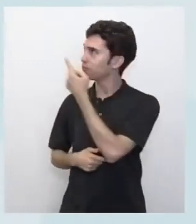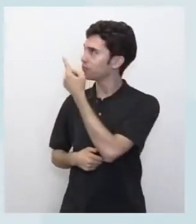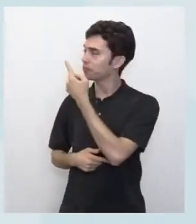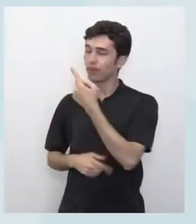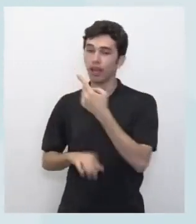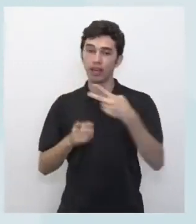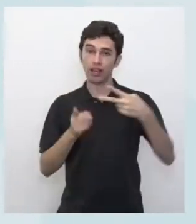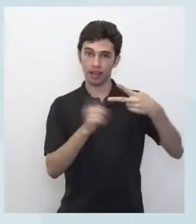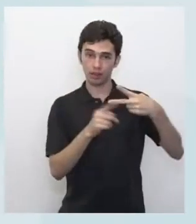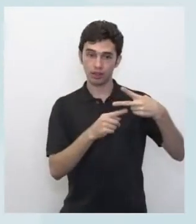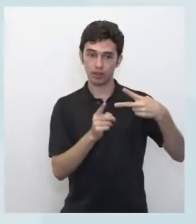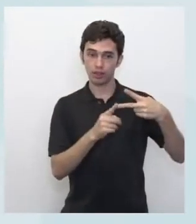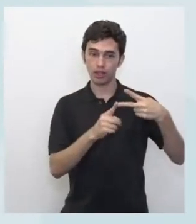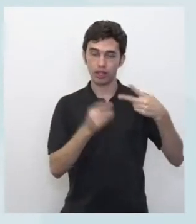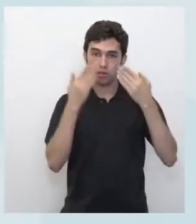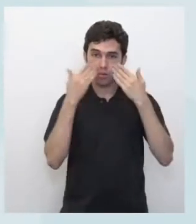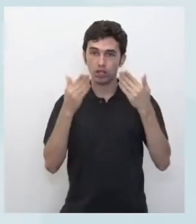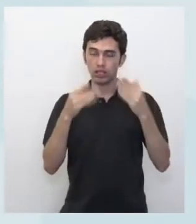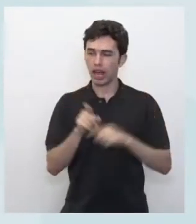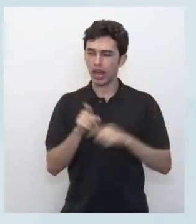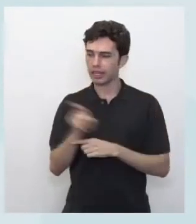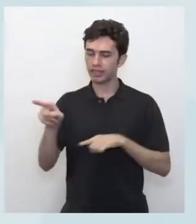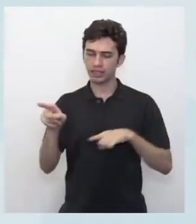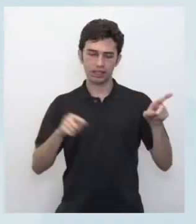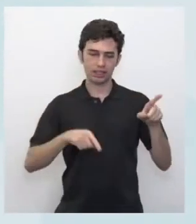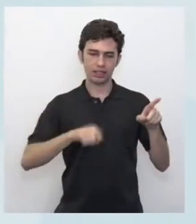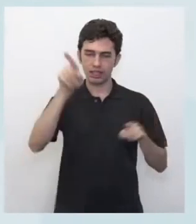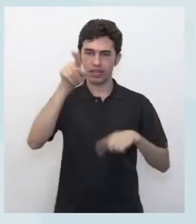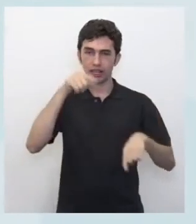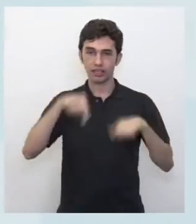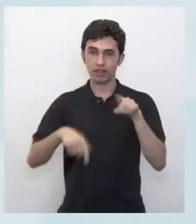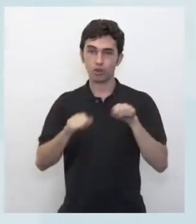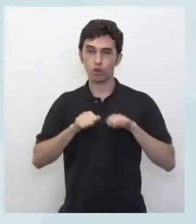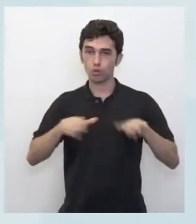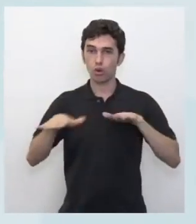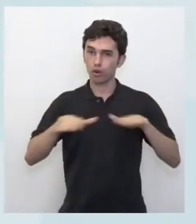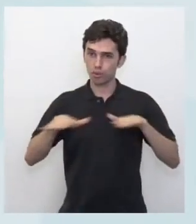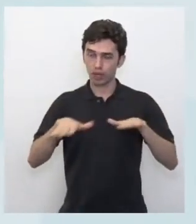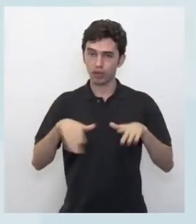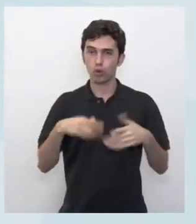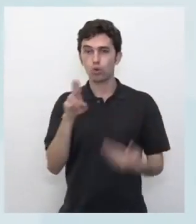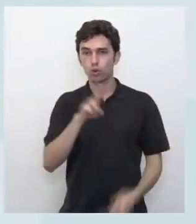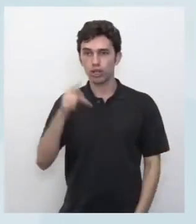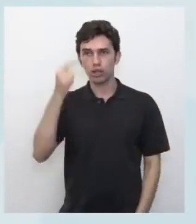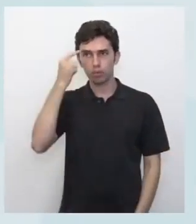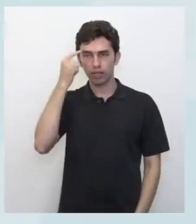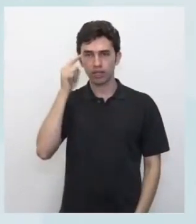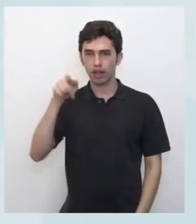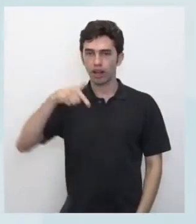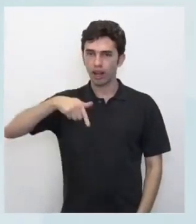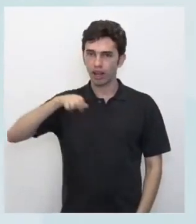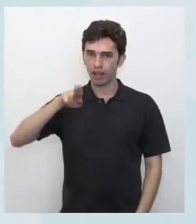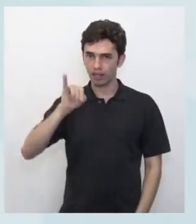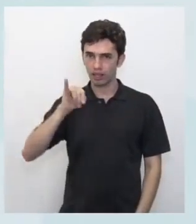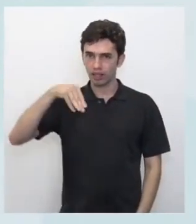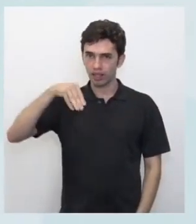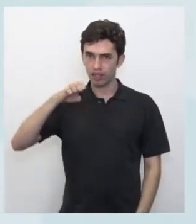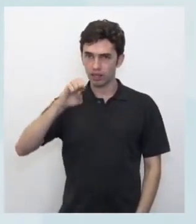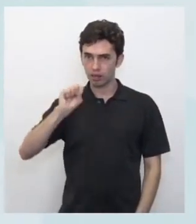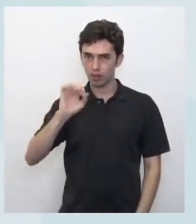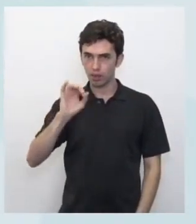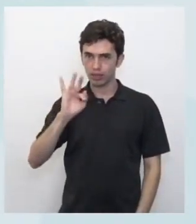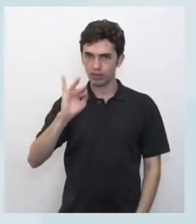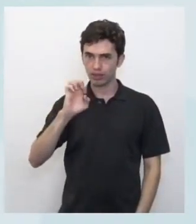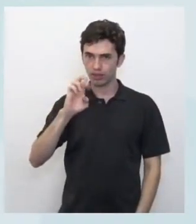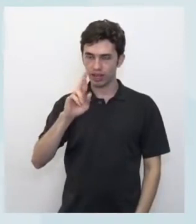movimento, dentro de acordo sempre, né, com a quinesfera, tá? De acordo com as possibilidades de